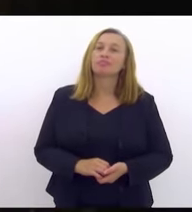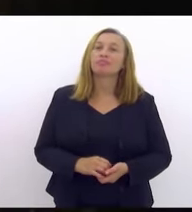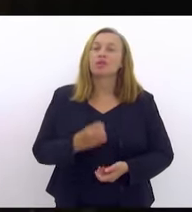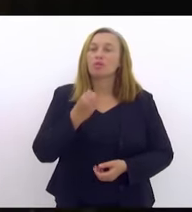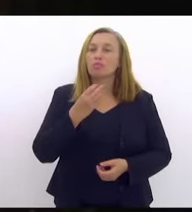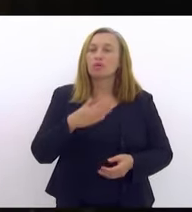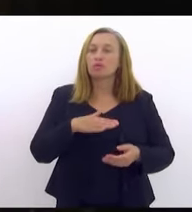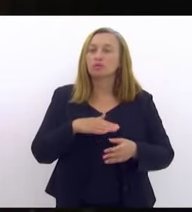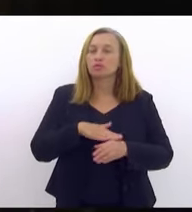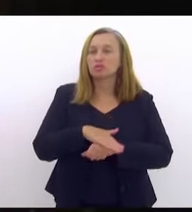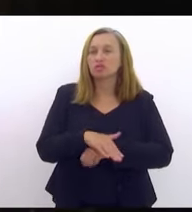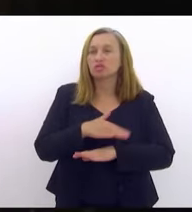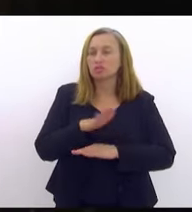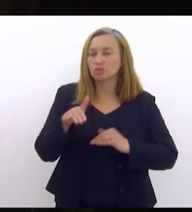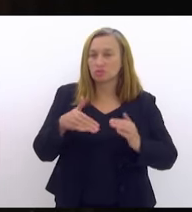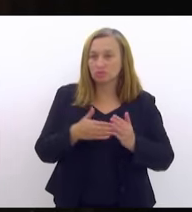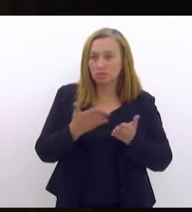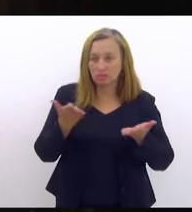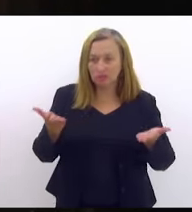a todos.